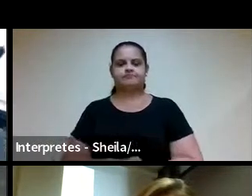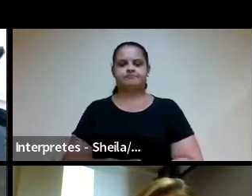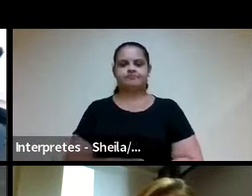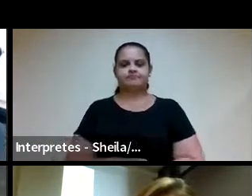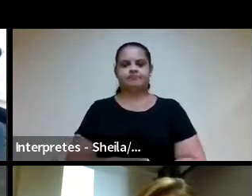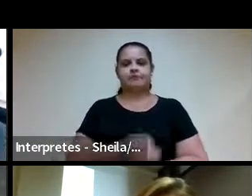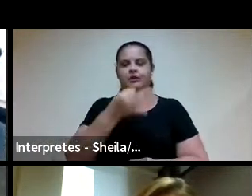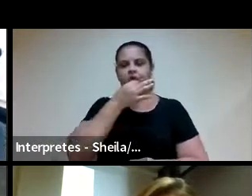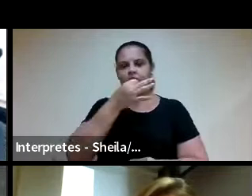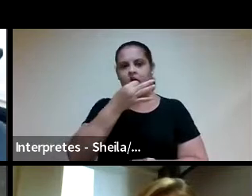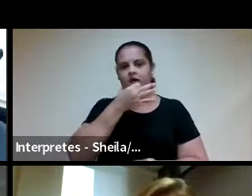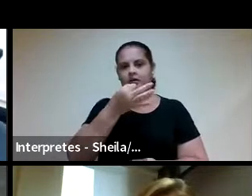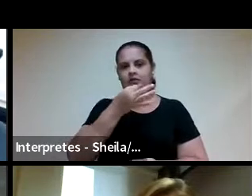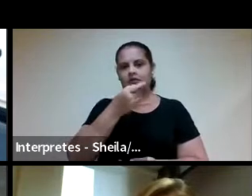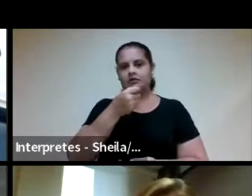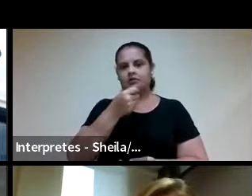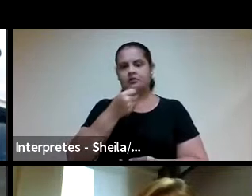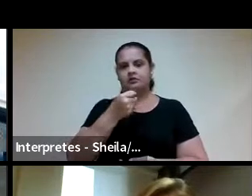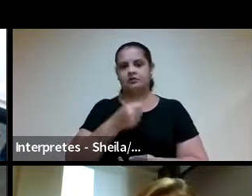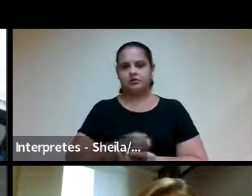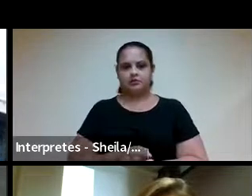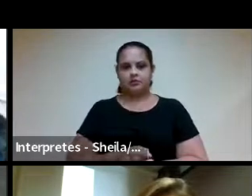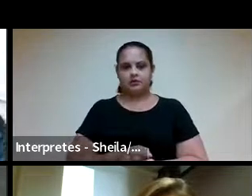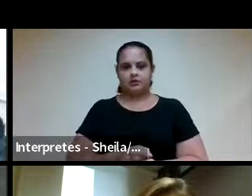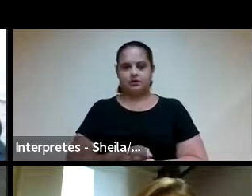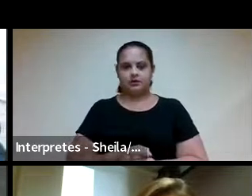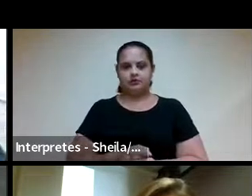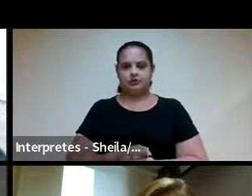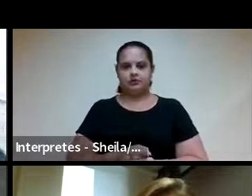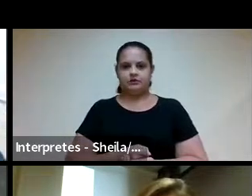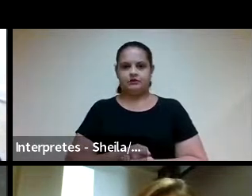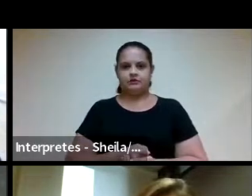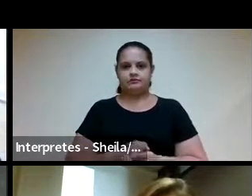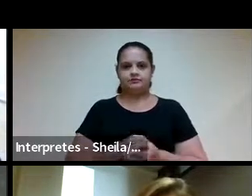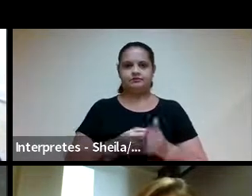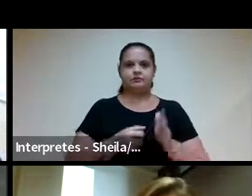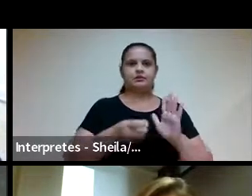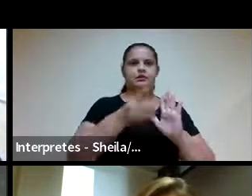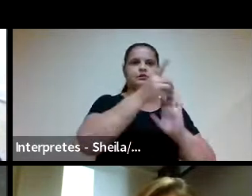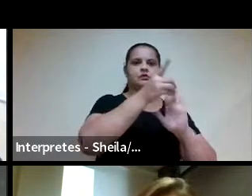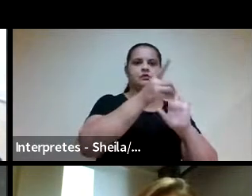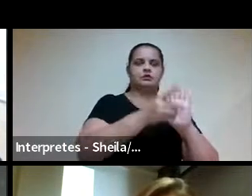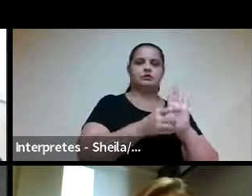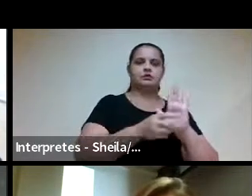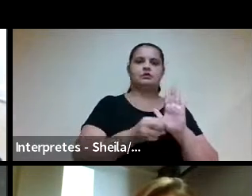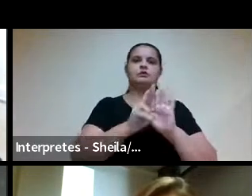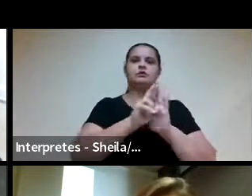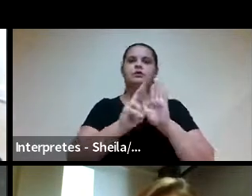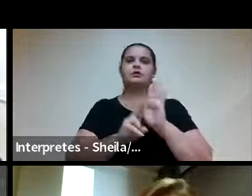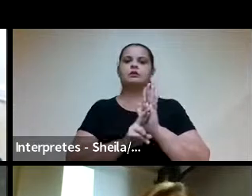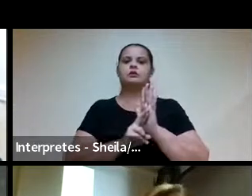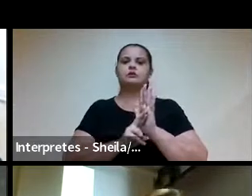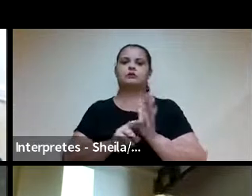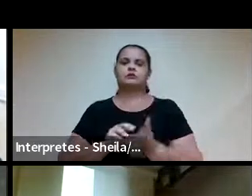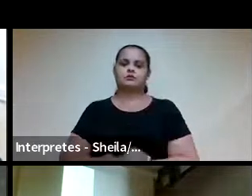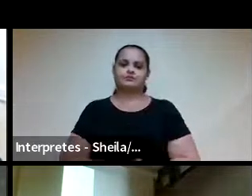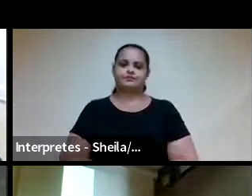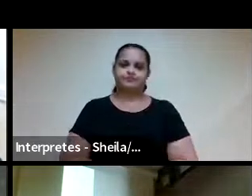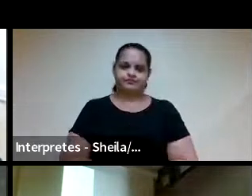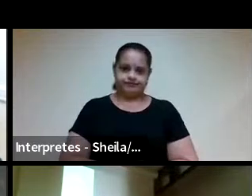alegações finais quanto a esse ato instrutório proferido na sentença. É como voto, senhor presidente. Como vota, doutora